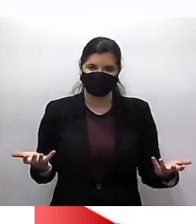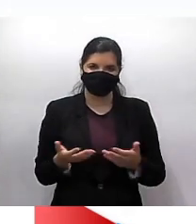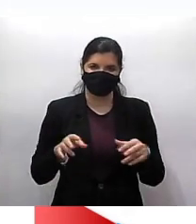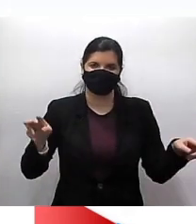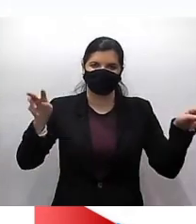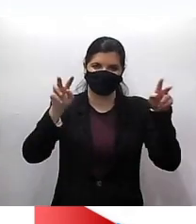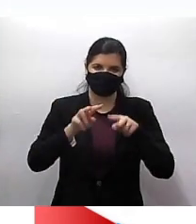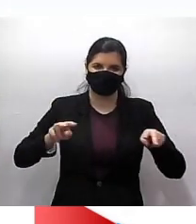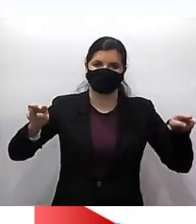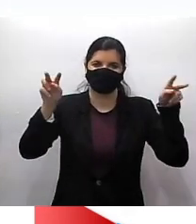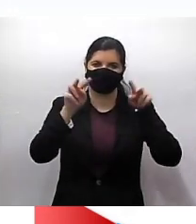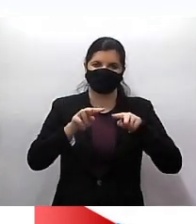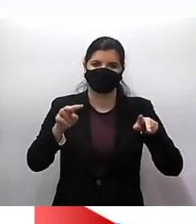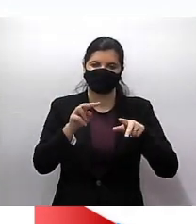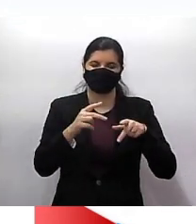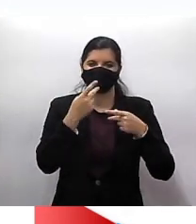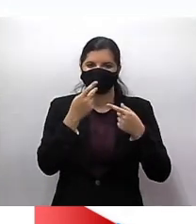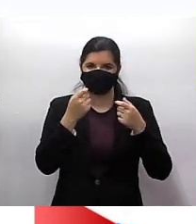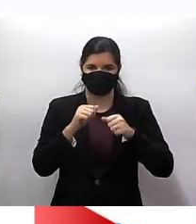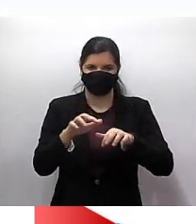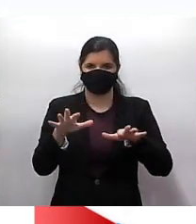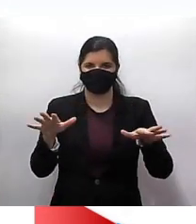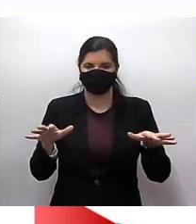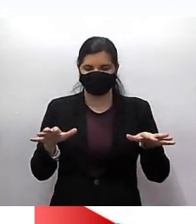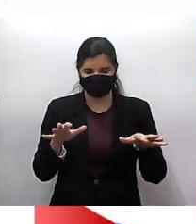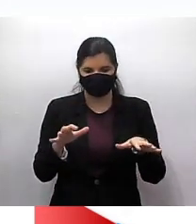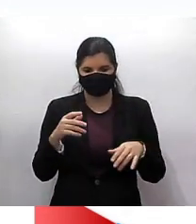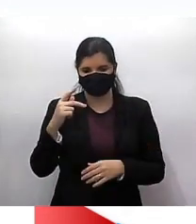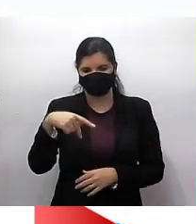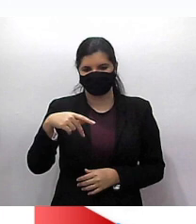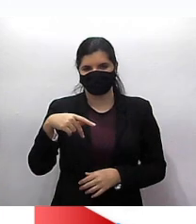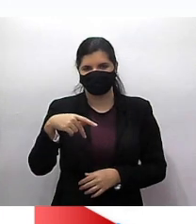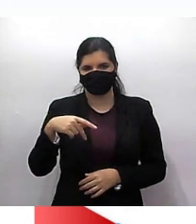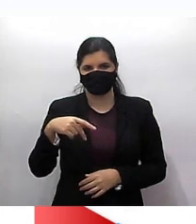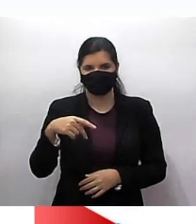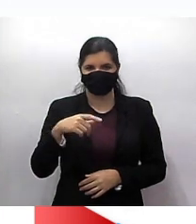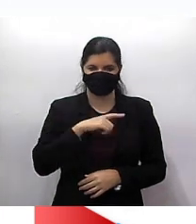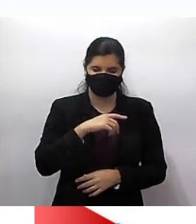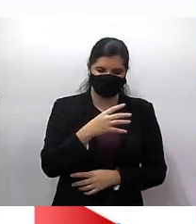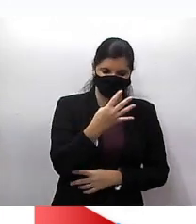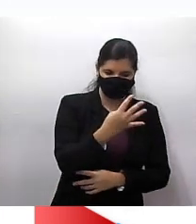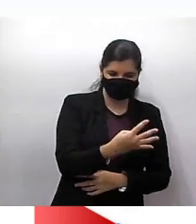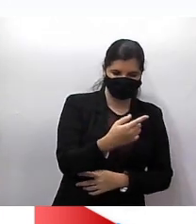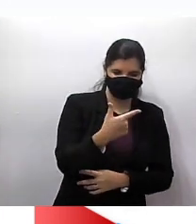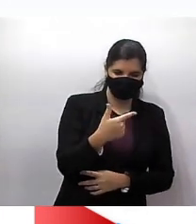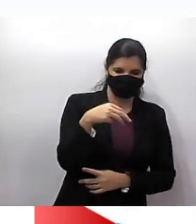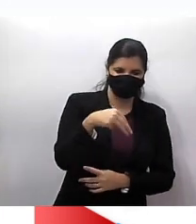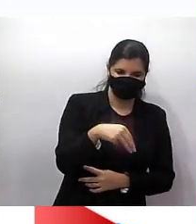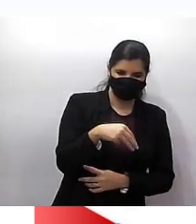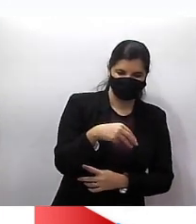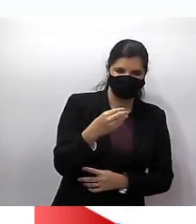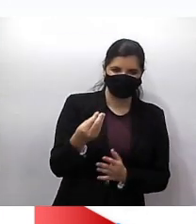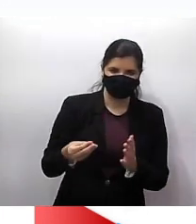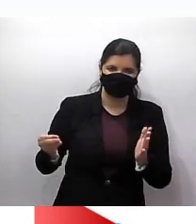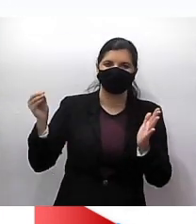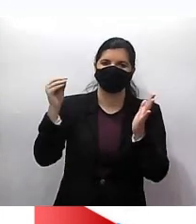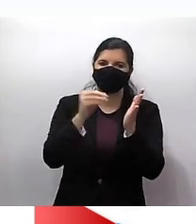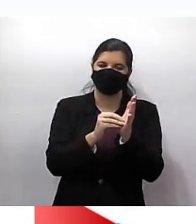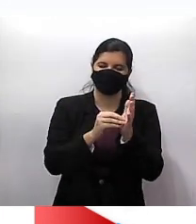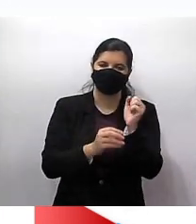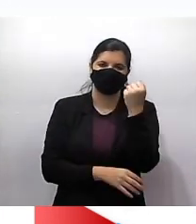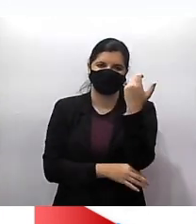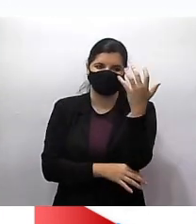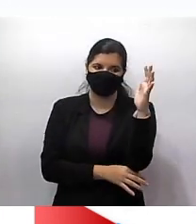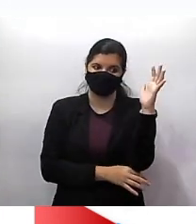faz a distributiva do perímetro. Por quê? Eu tenho 42 metros e tenho que colocar uma muda a cada